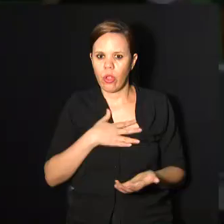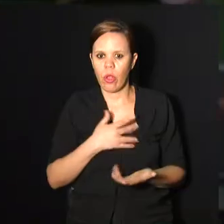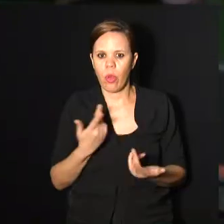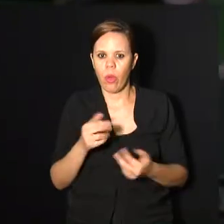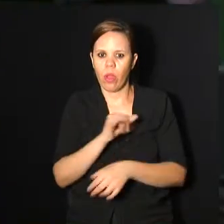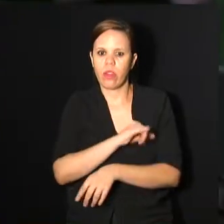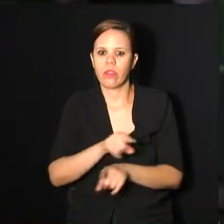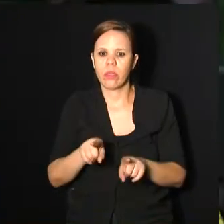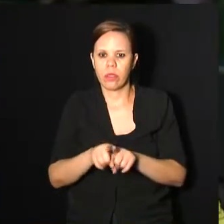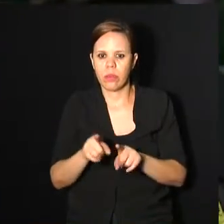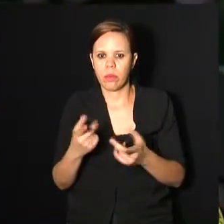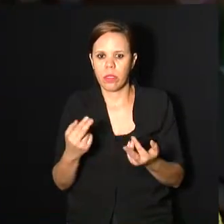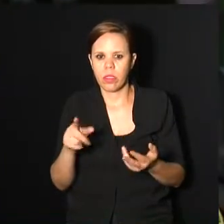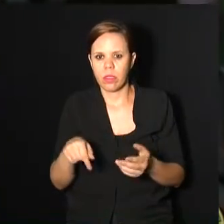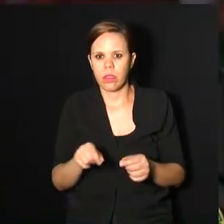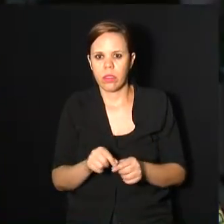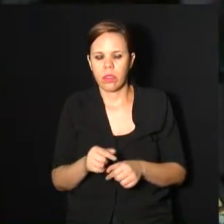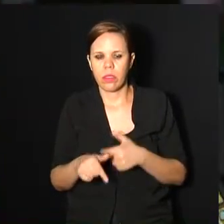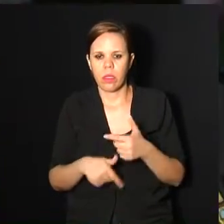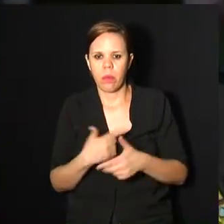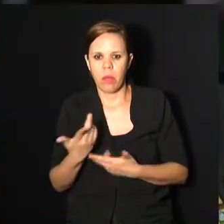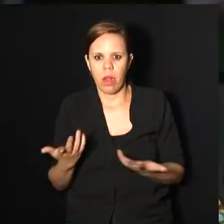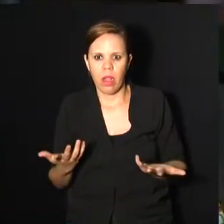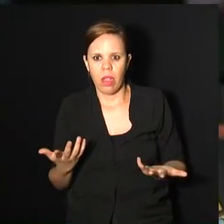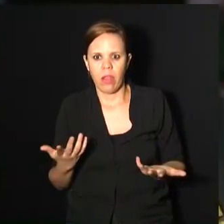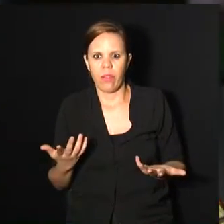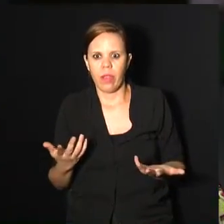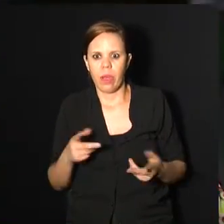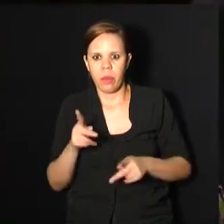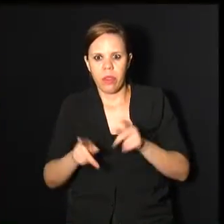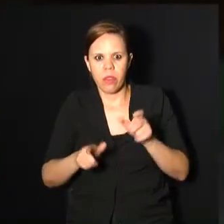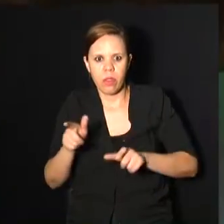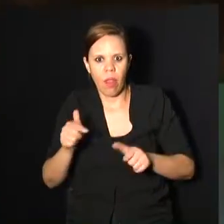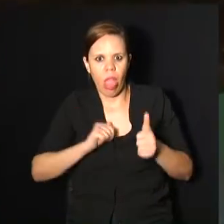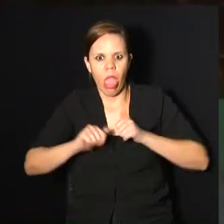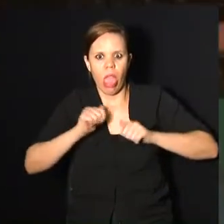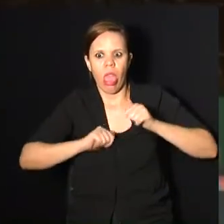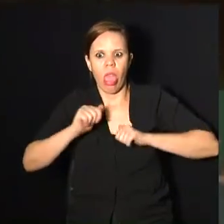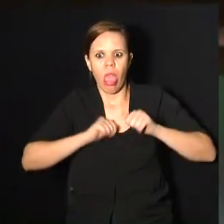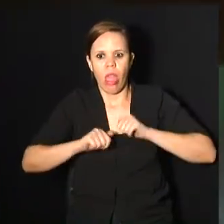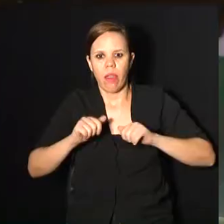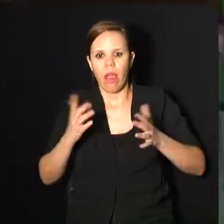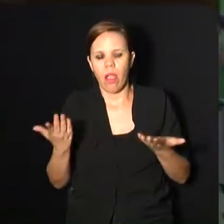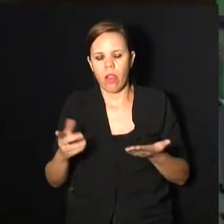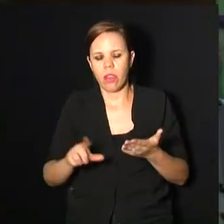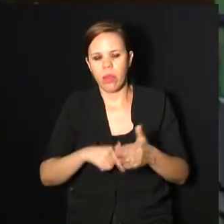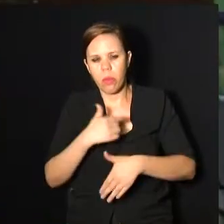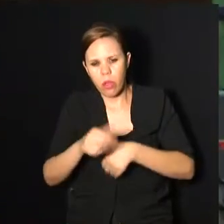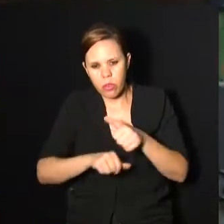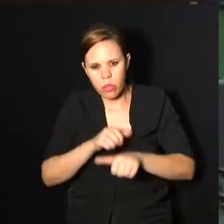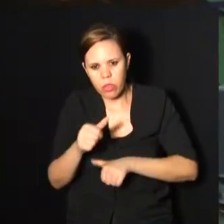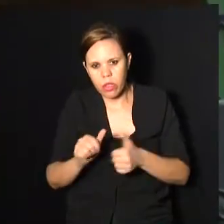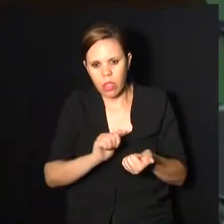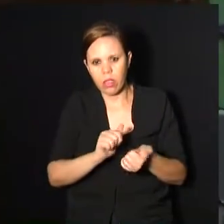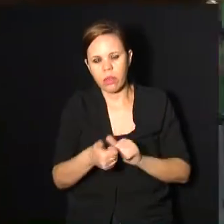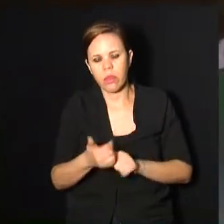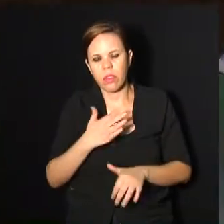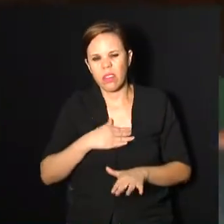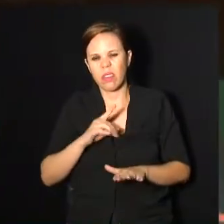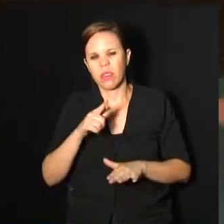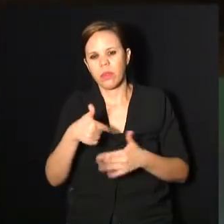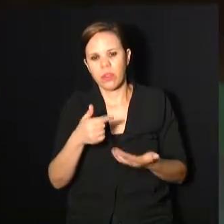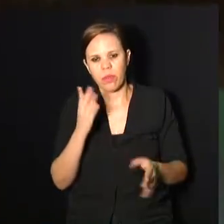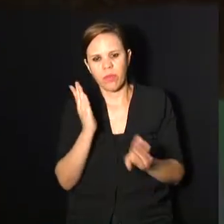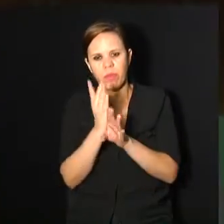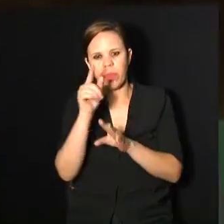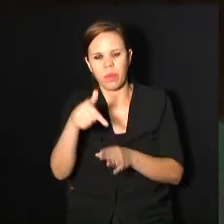que era adrenalina também. Aí resolvi para um esporte mais tranquilo, mais calmo. Achei o slackline, mas realmente não